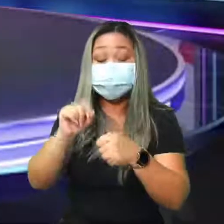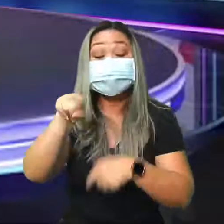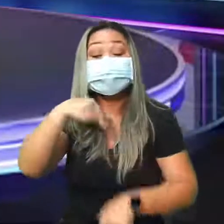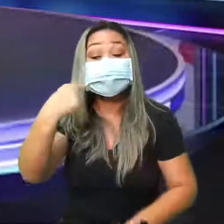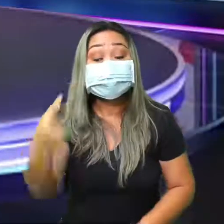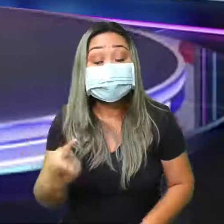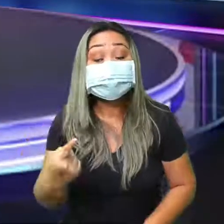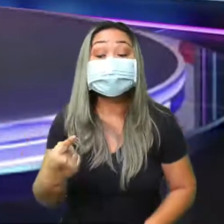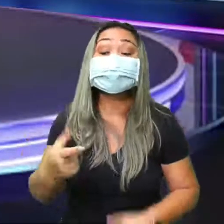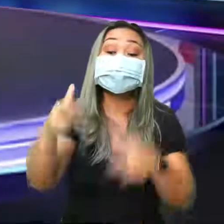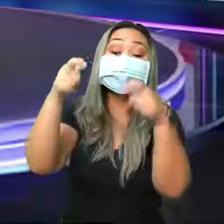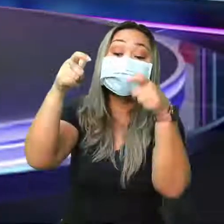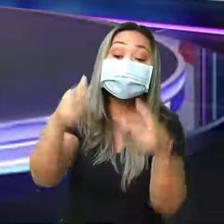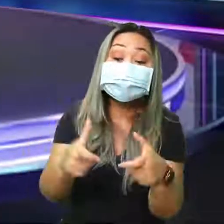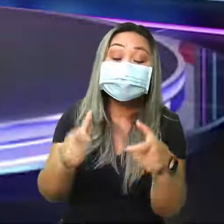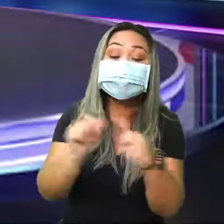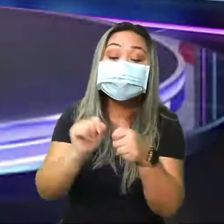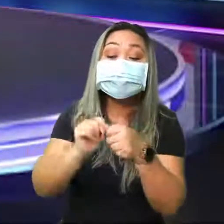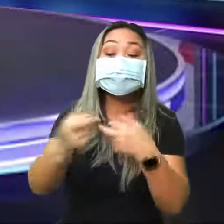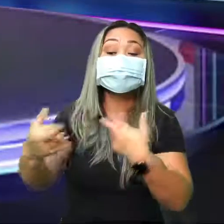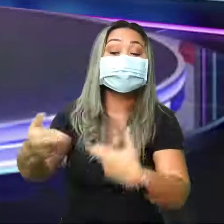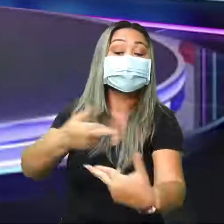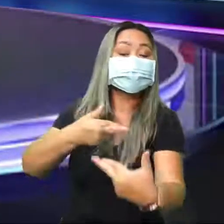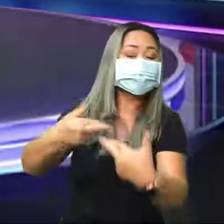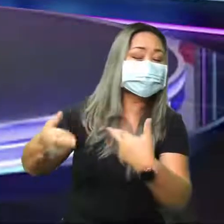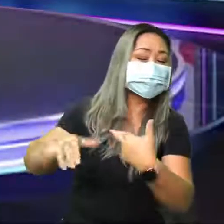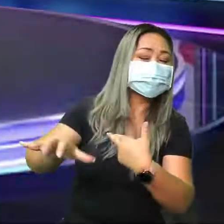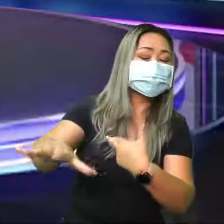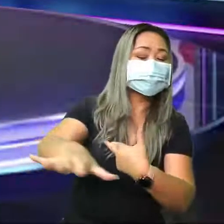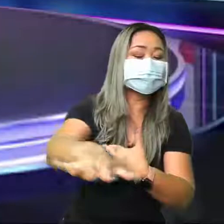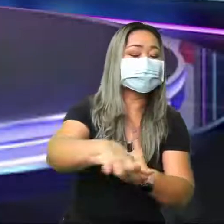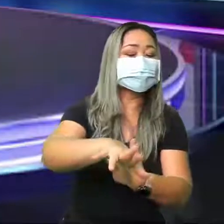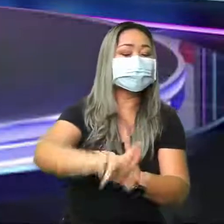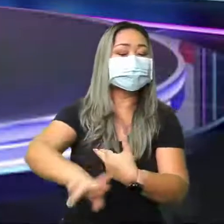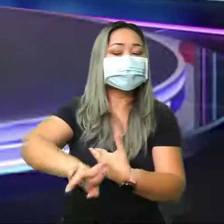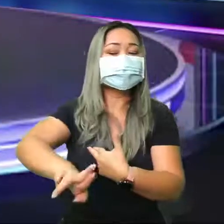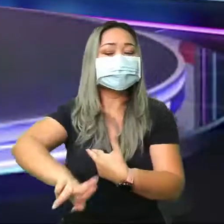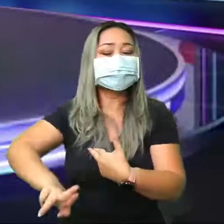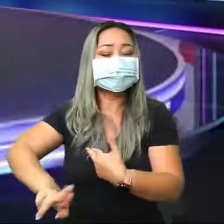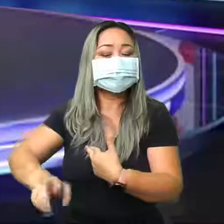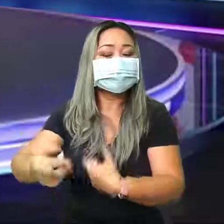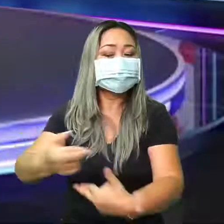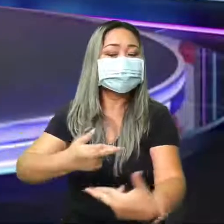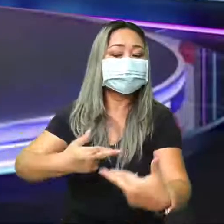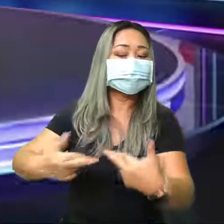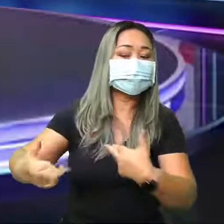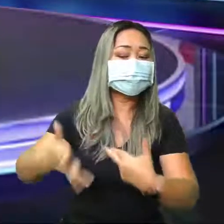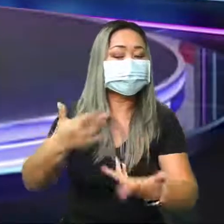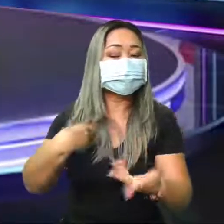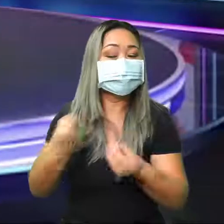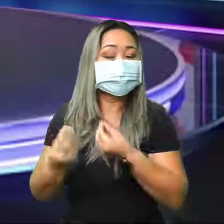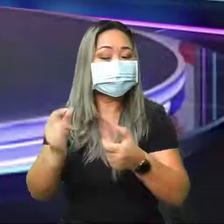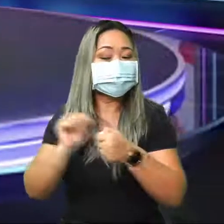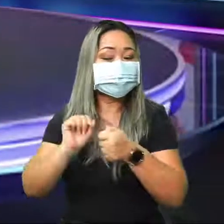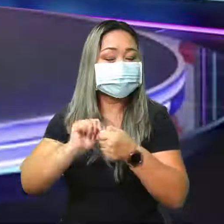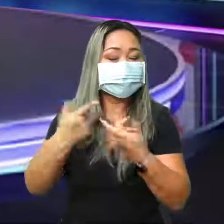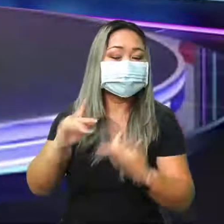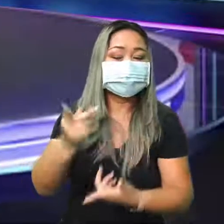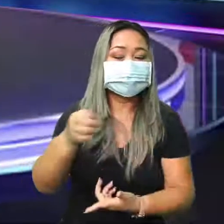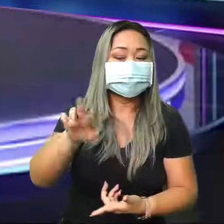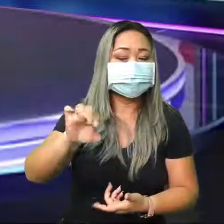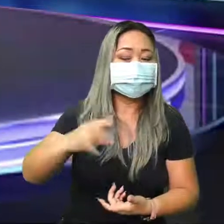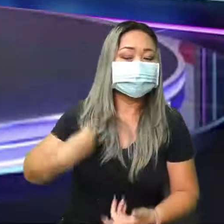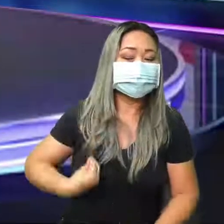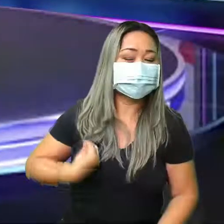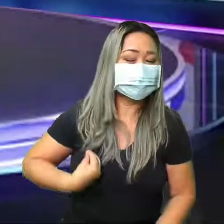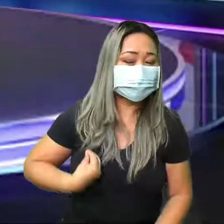é aquele local onde você vai ter os recursos disponíveis, que vão estar relacionados às atividades desses seres